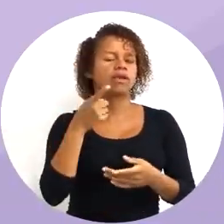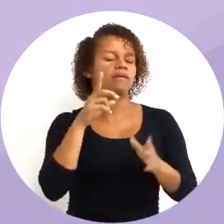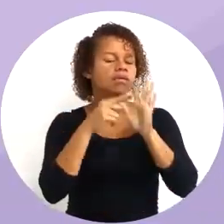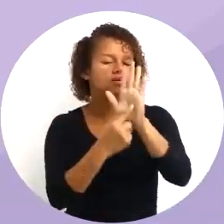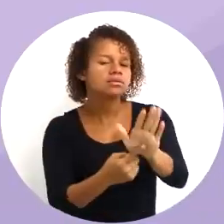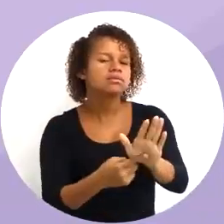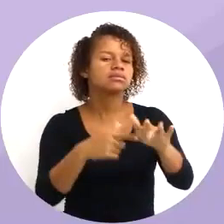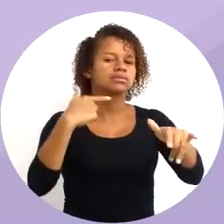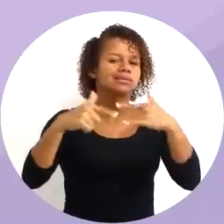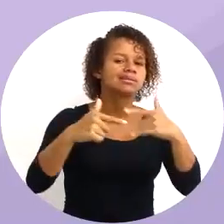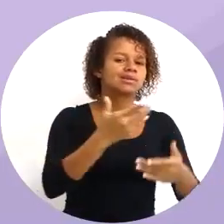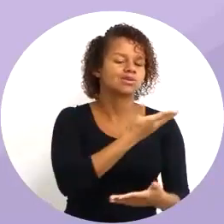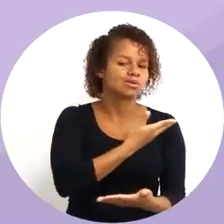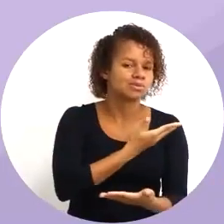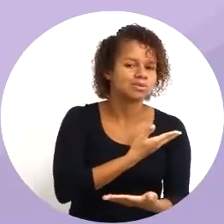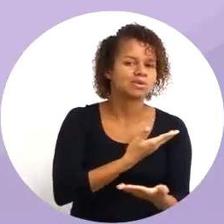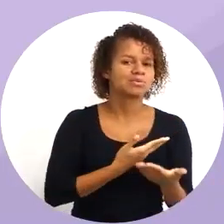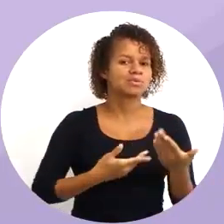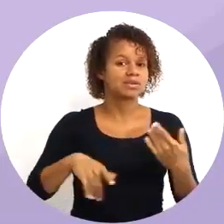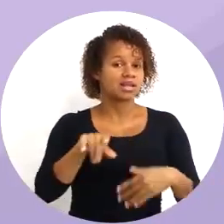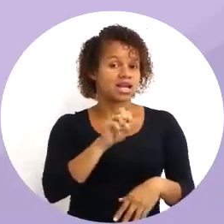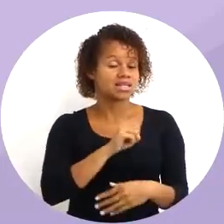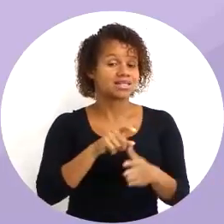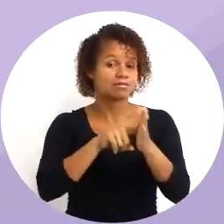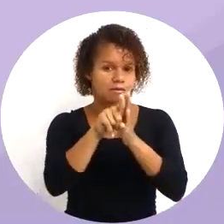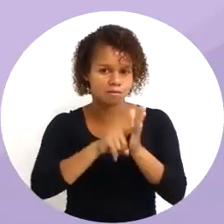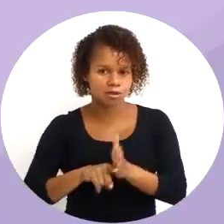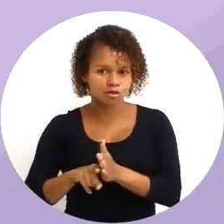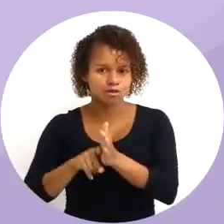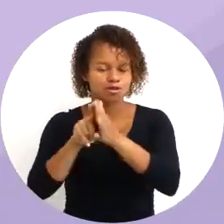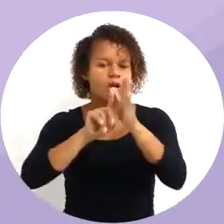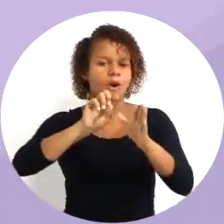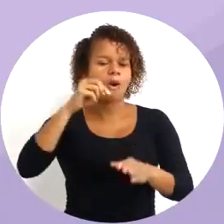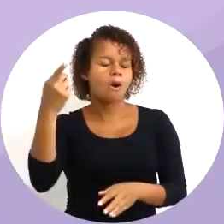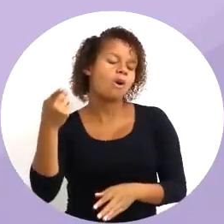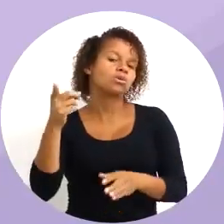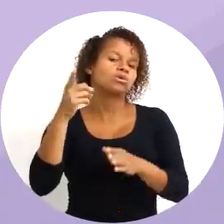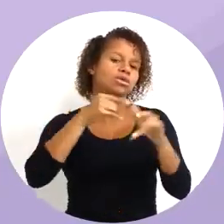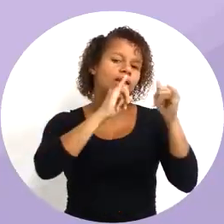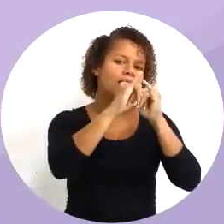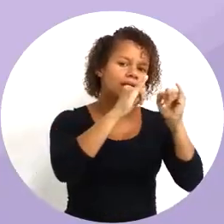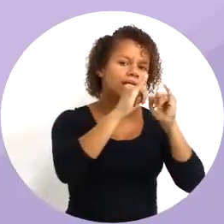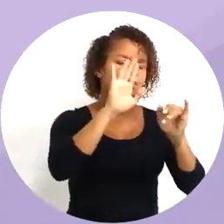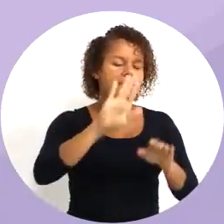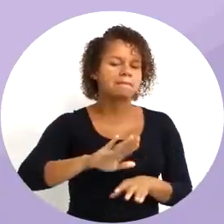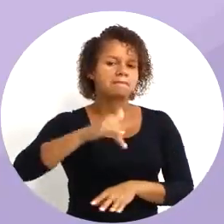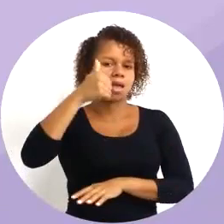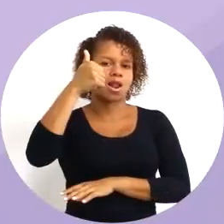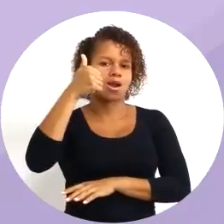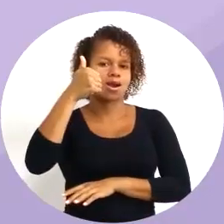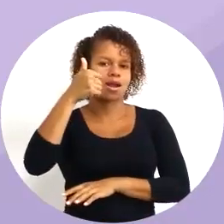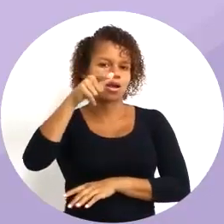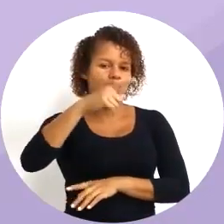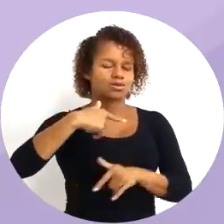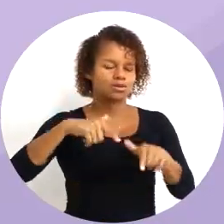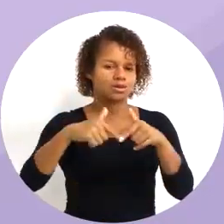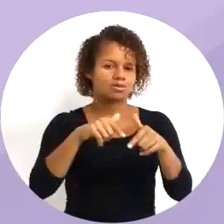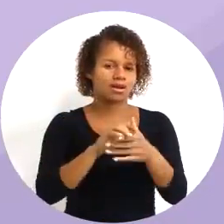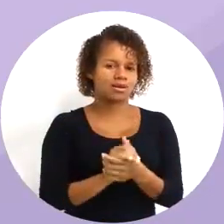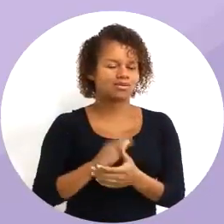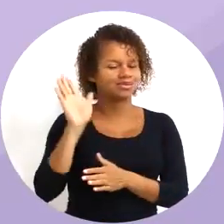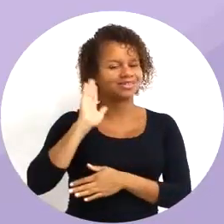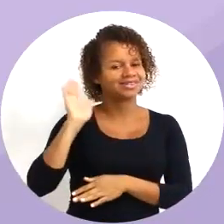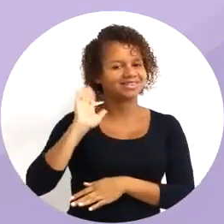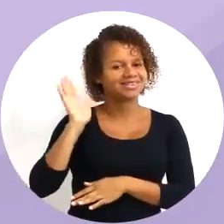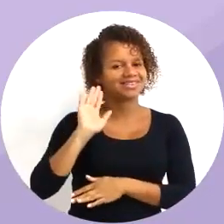apresentar o seu trabalho aos seus colegas e, assim como, pesquisar outros tutoriais na internet para melhorar ainda mais o